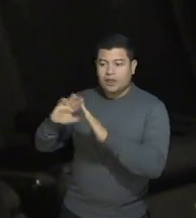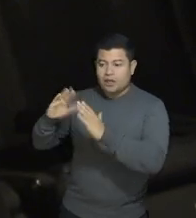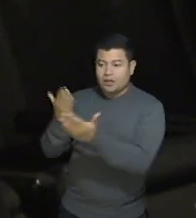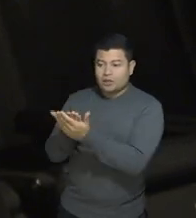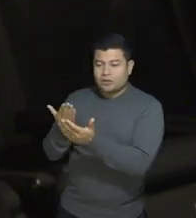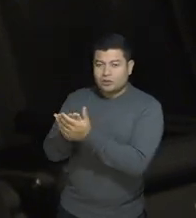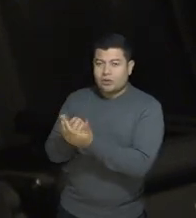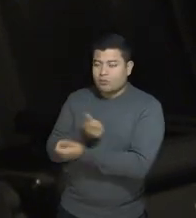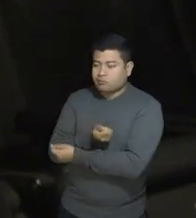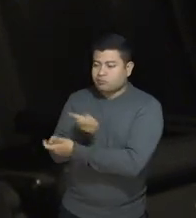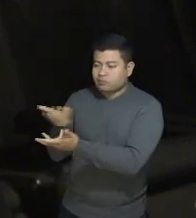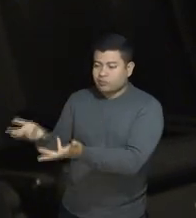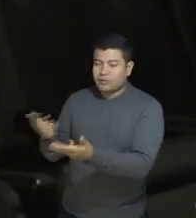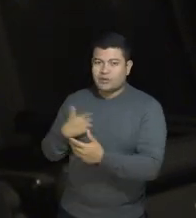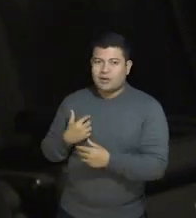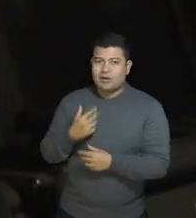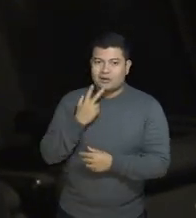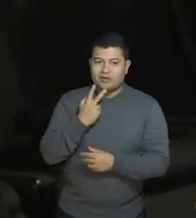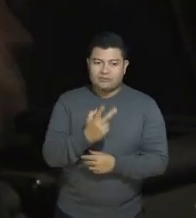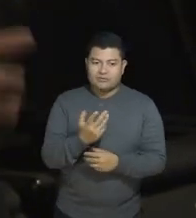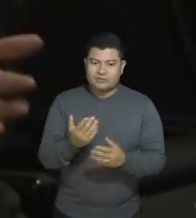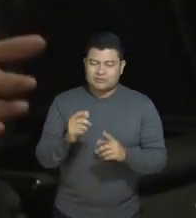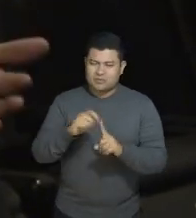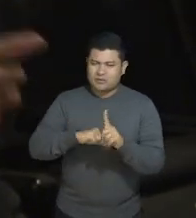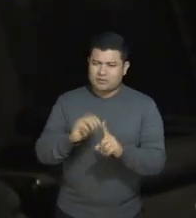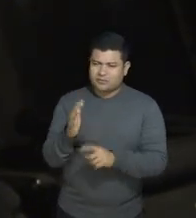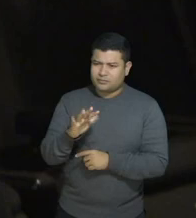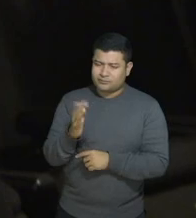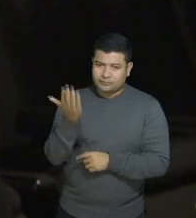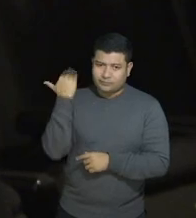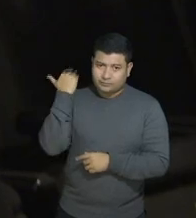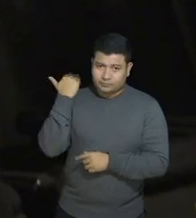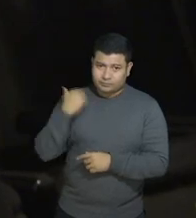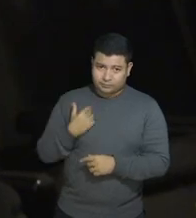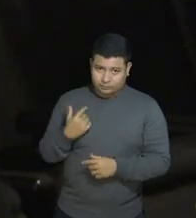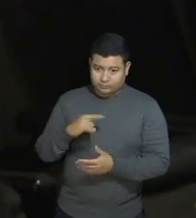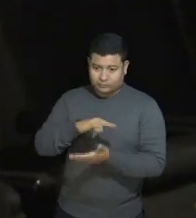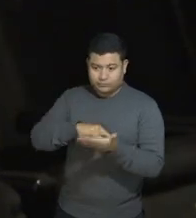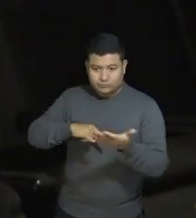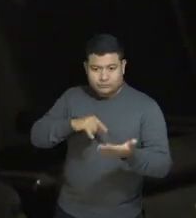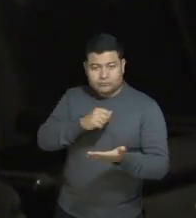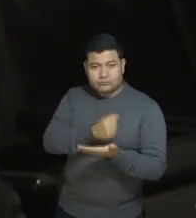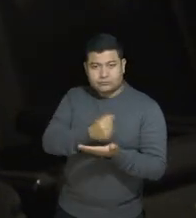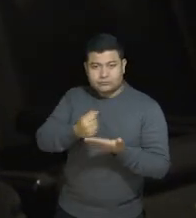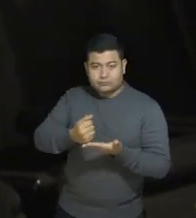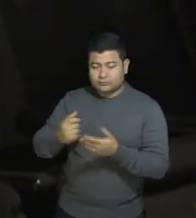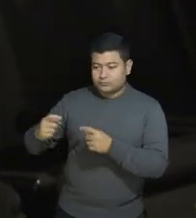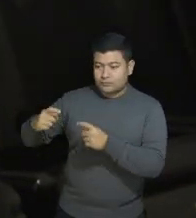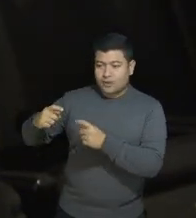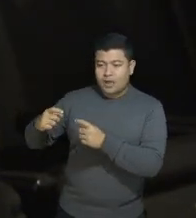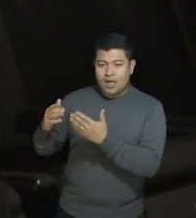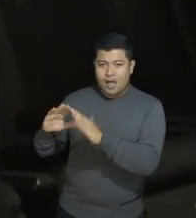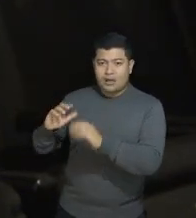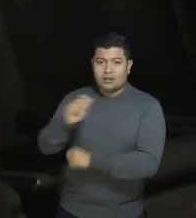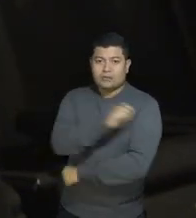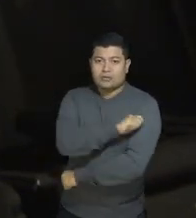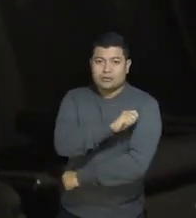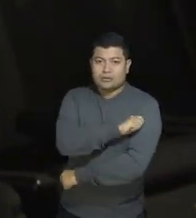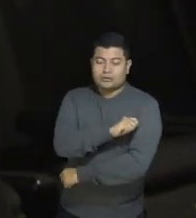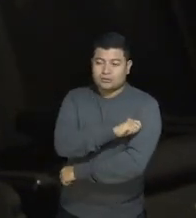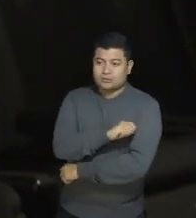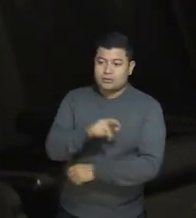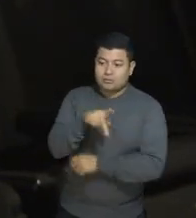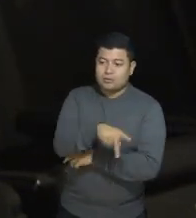pouco tempo, um mês atrás, eu recebi um laudo de um aluno da professora de educação especial,